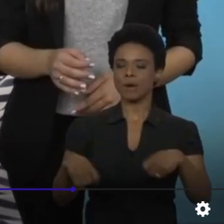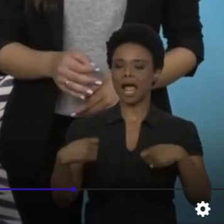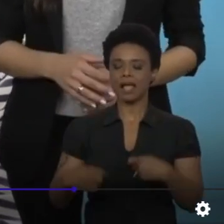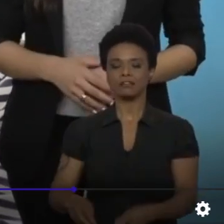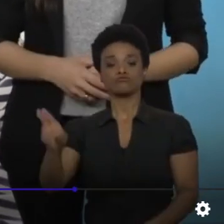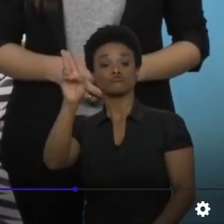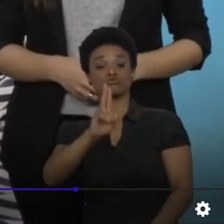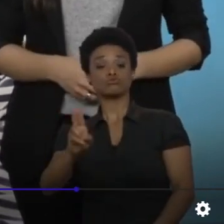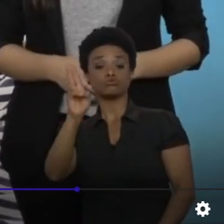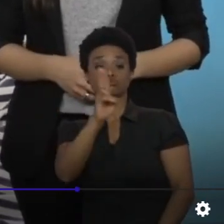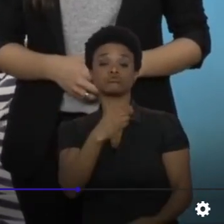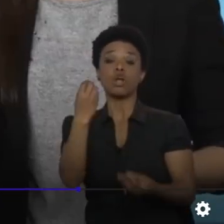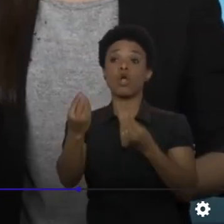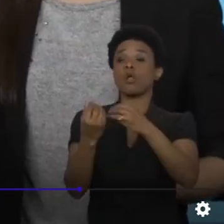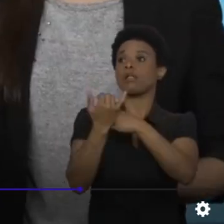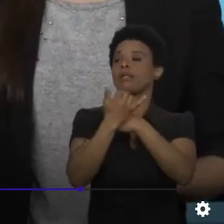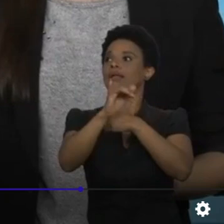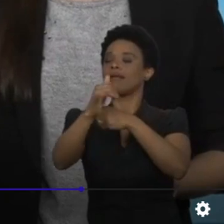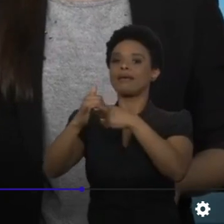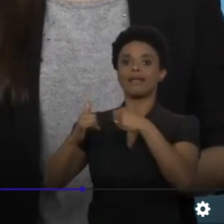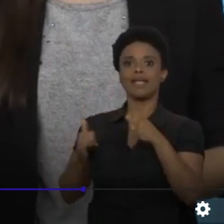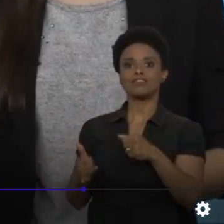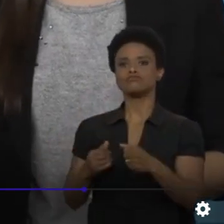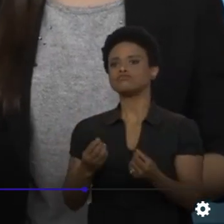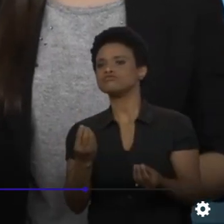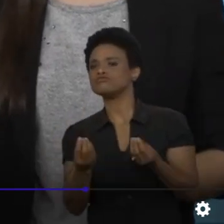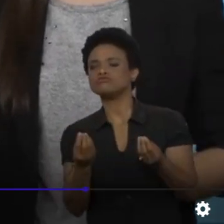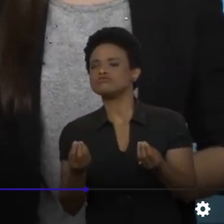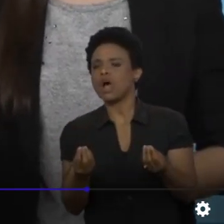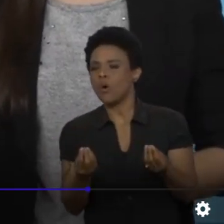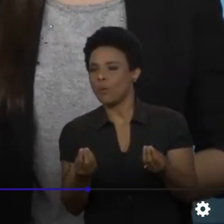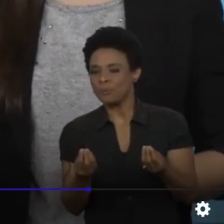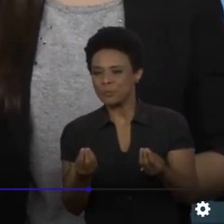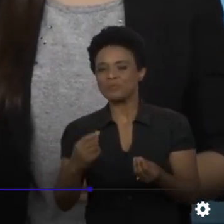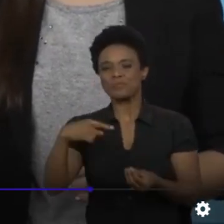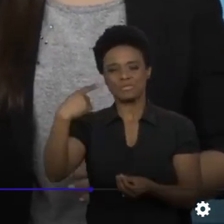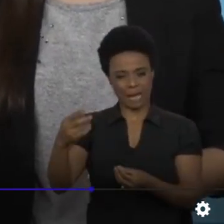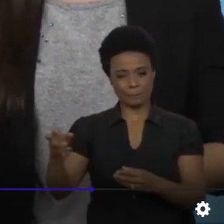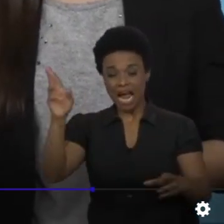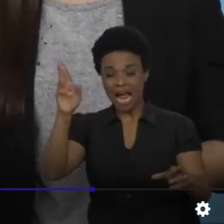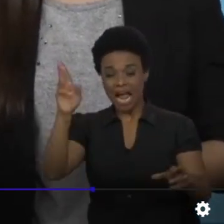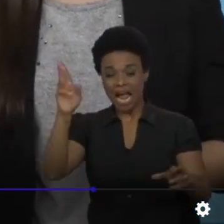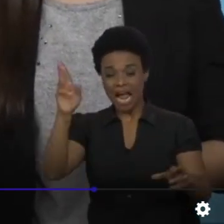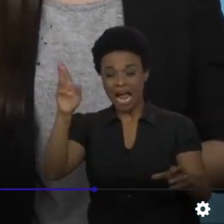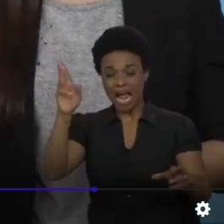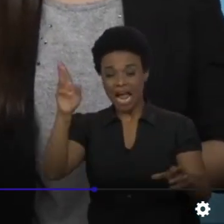distribuidora para fornecer energia. Nesse estágio, nós também analisamos algumas normas,